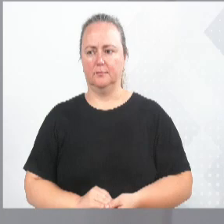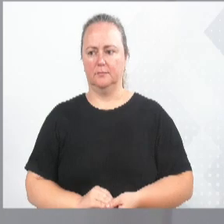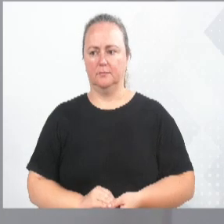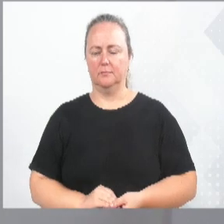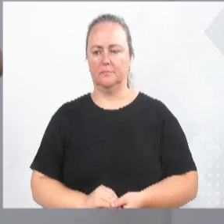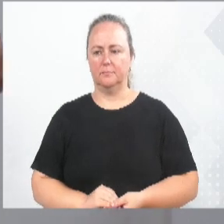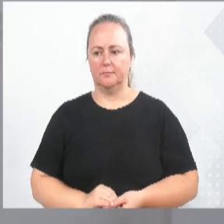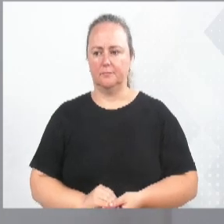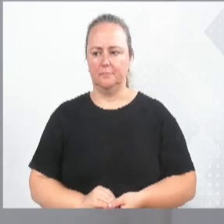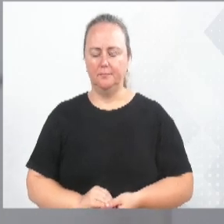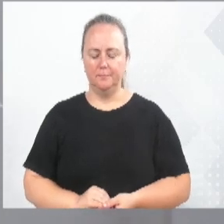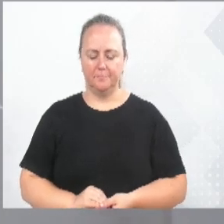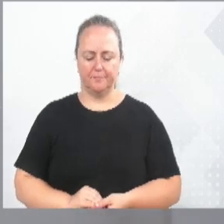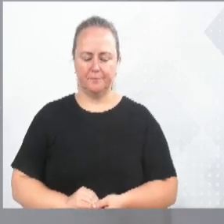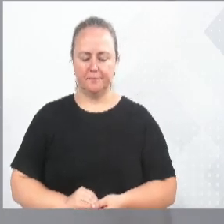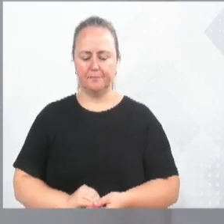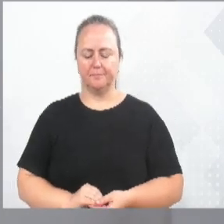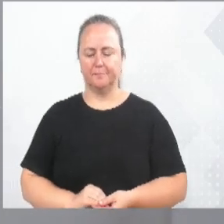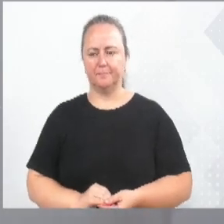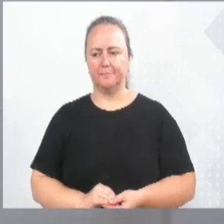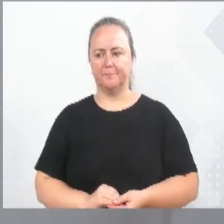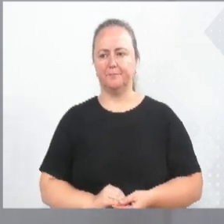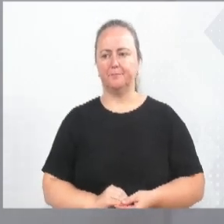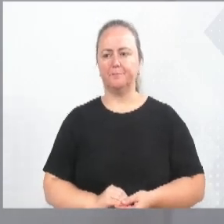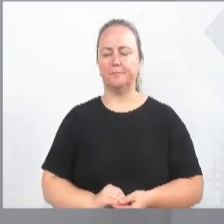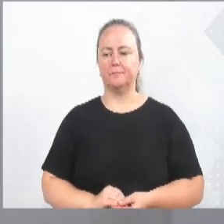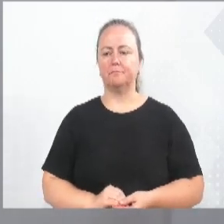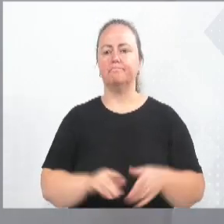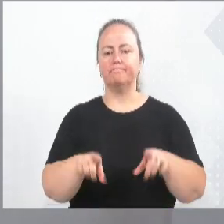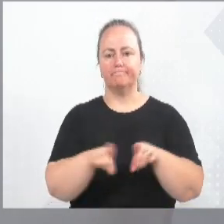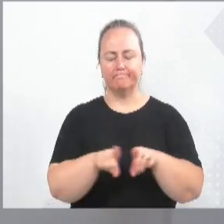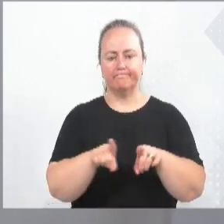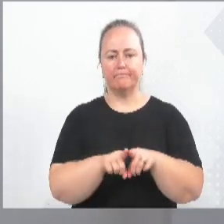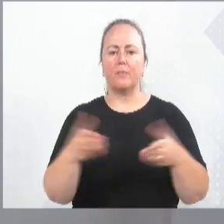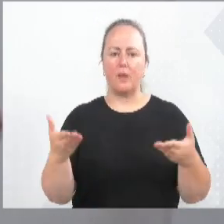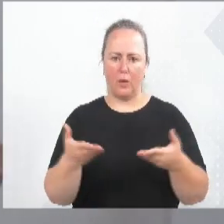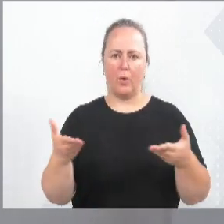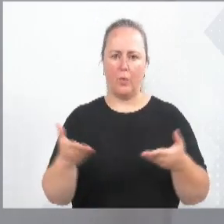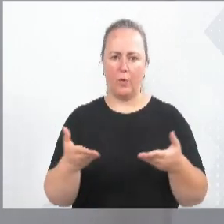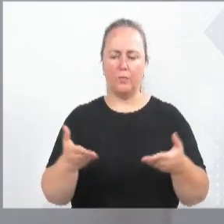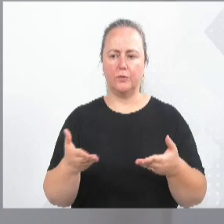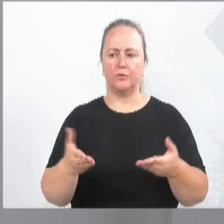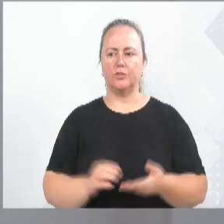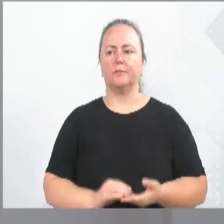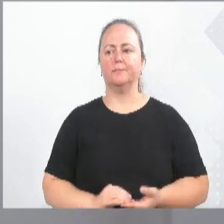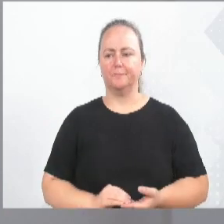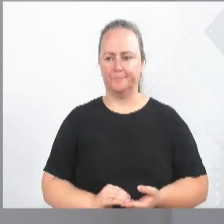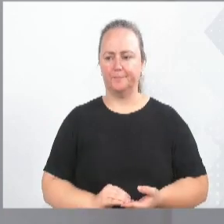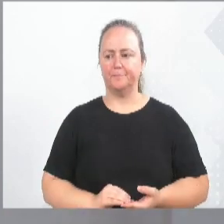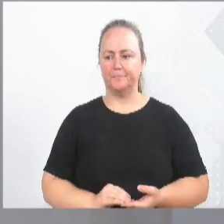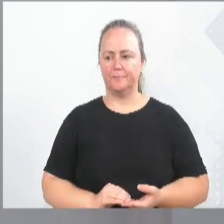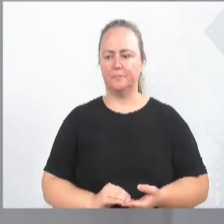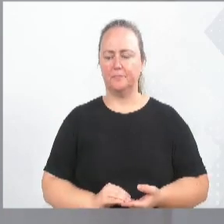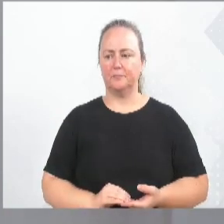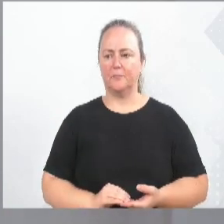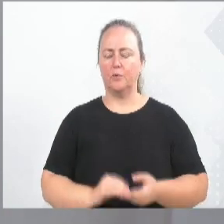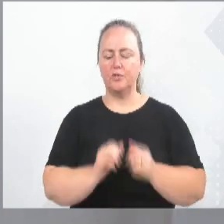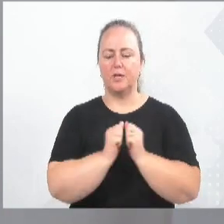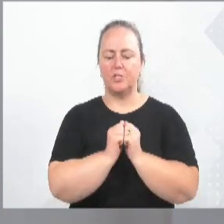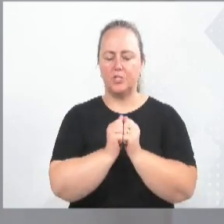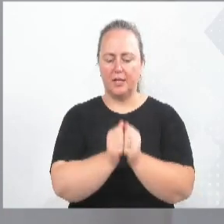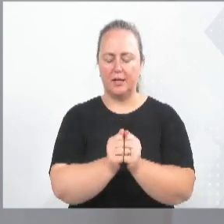social eu quero aqui também nesta tarde Presidente é com a visita do